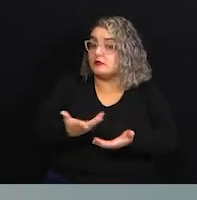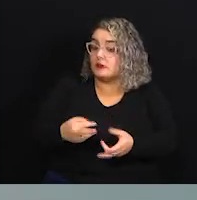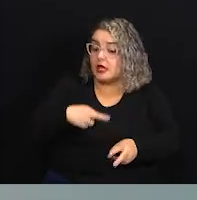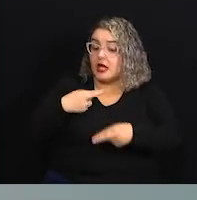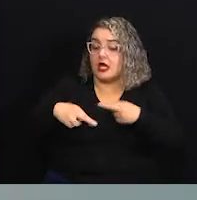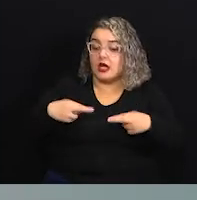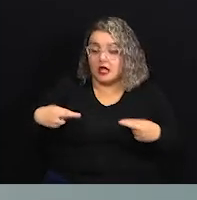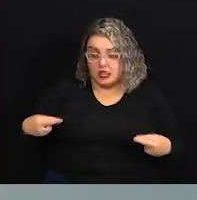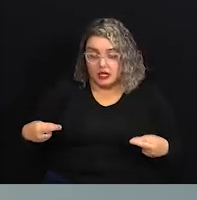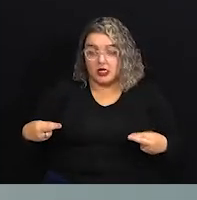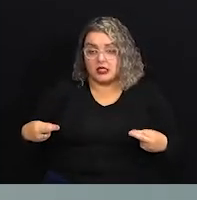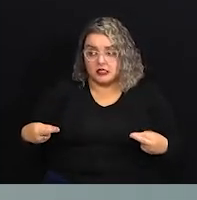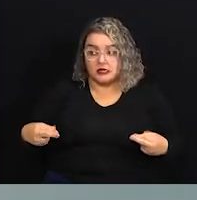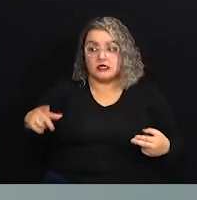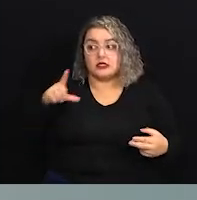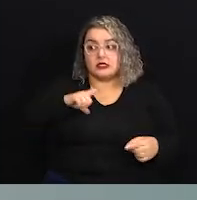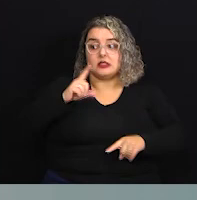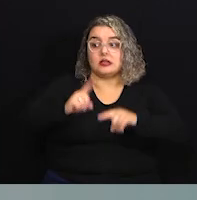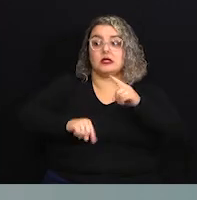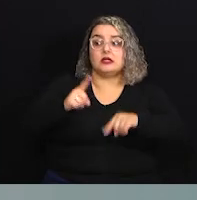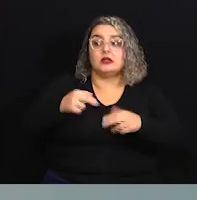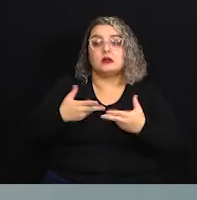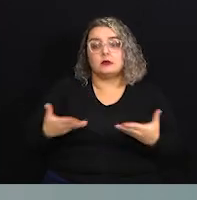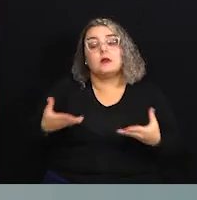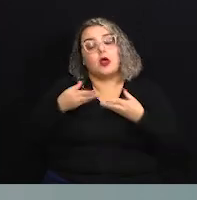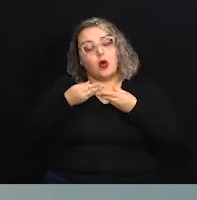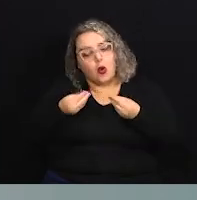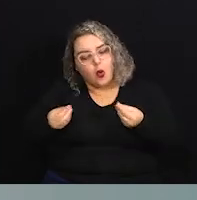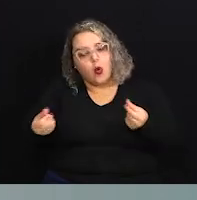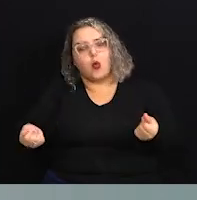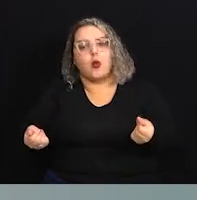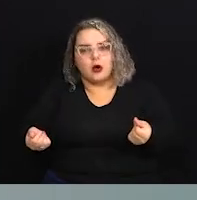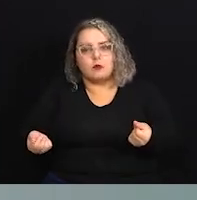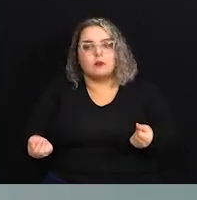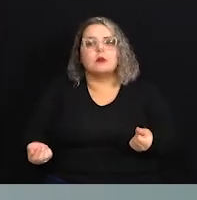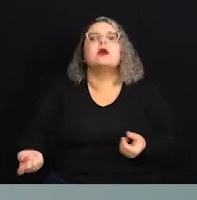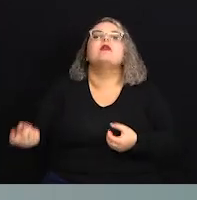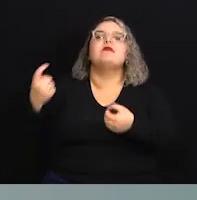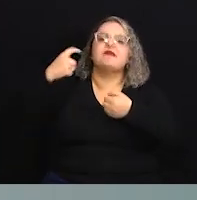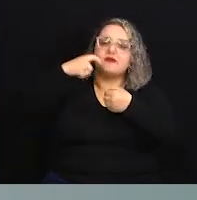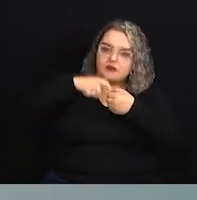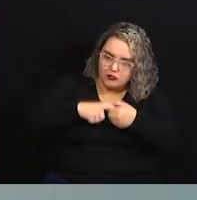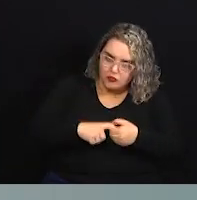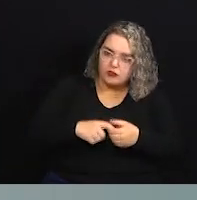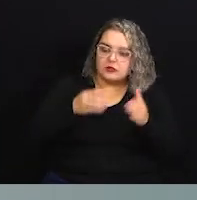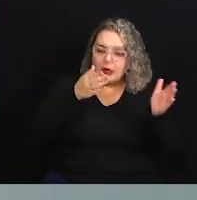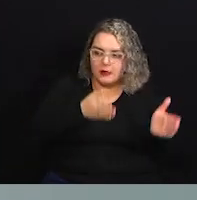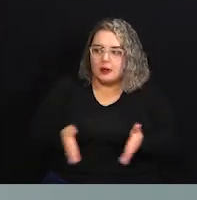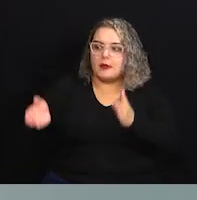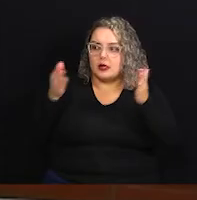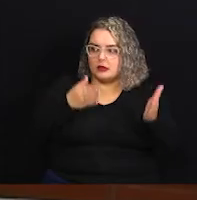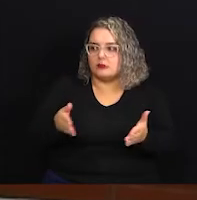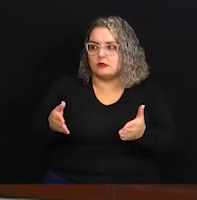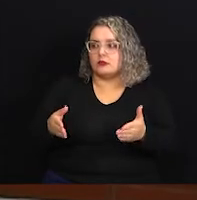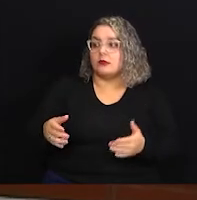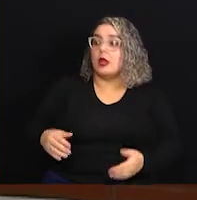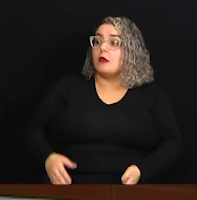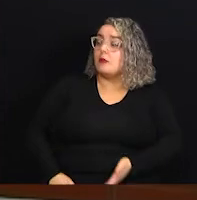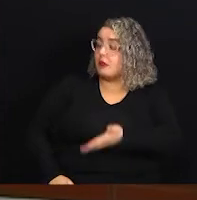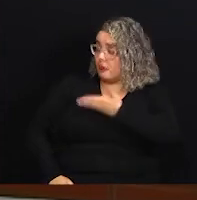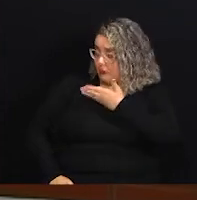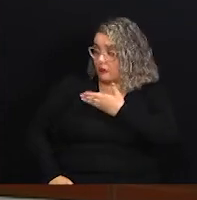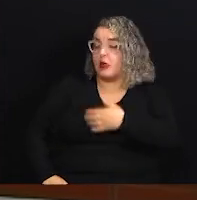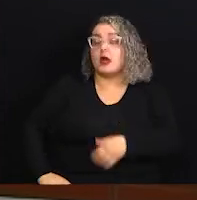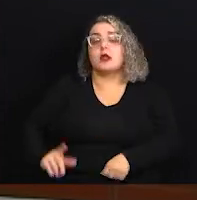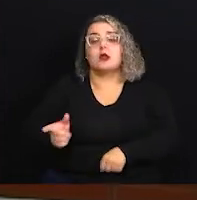feita uma reciclagem e tenha um material de qualidade que permita a reintrodução no ciclo produtivo. Para a